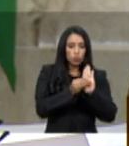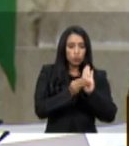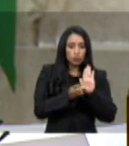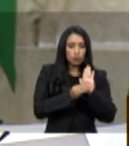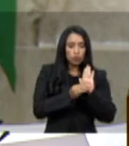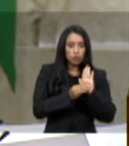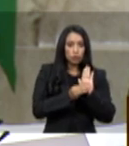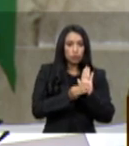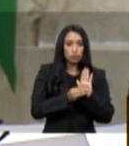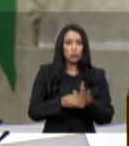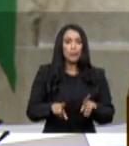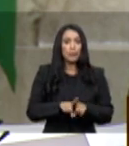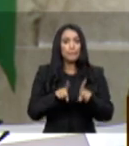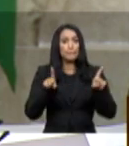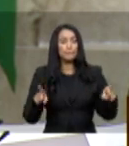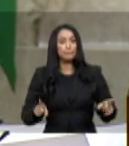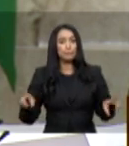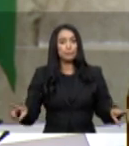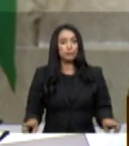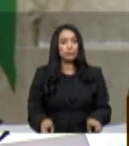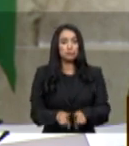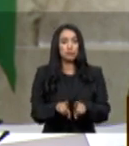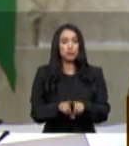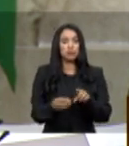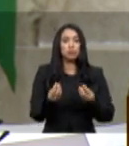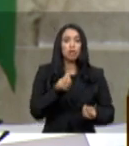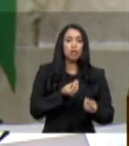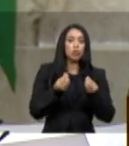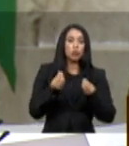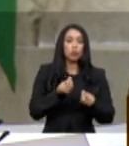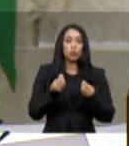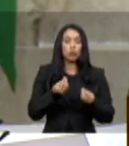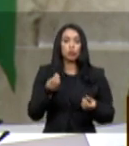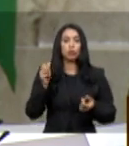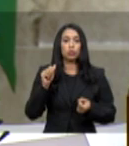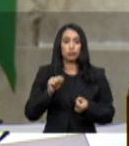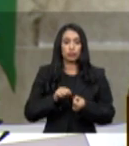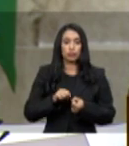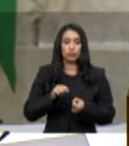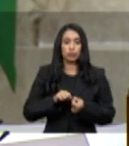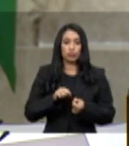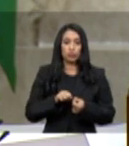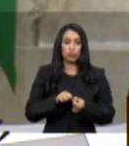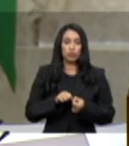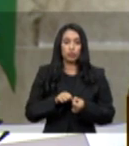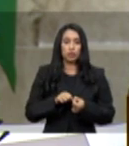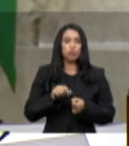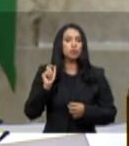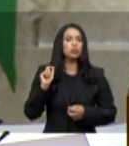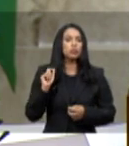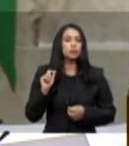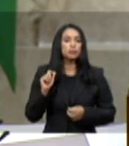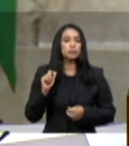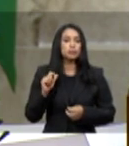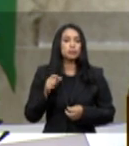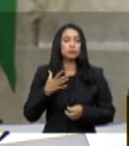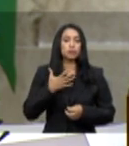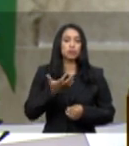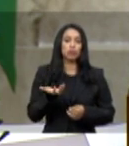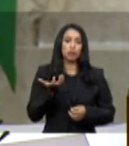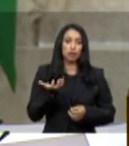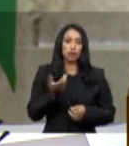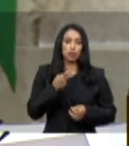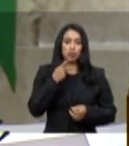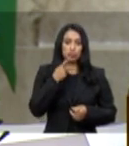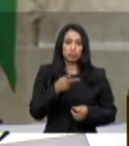deve fazer mas também sobre a forma como deve-se fazer o quê que é isto que gostaríamos